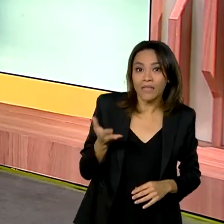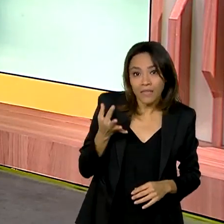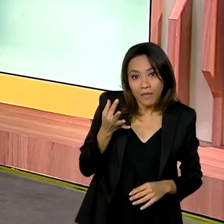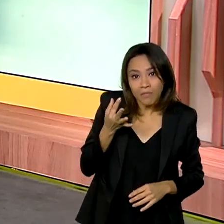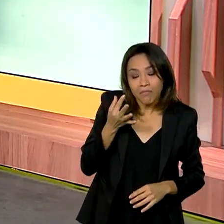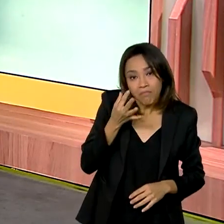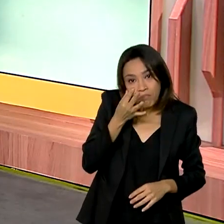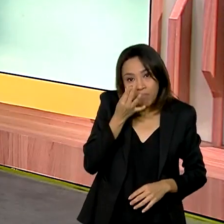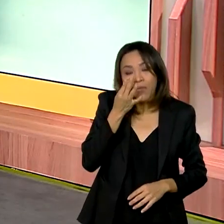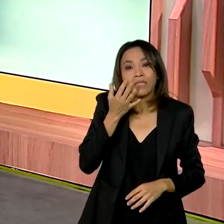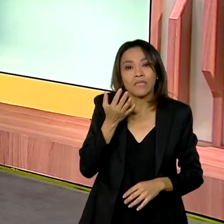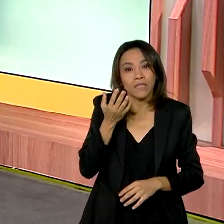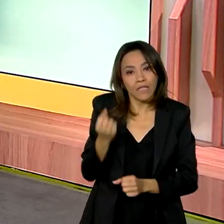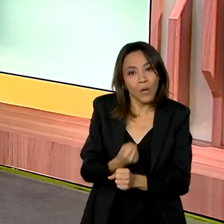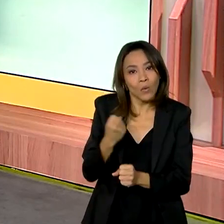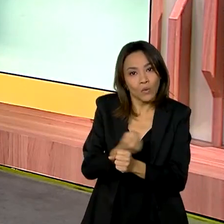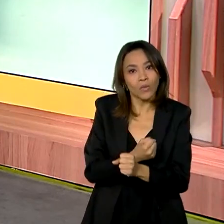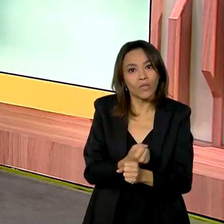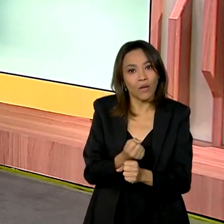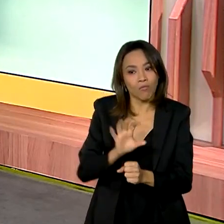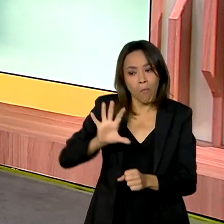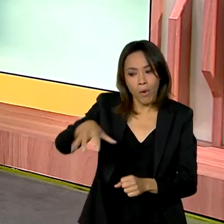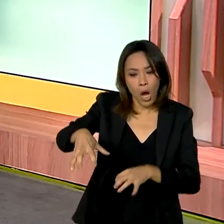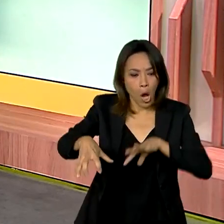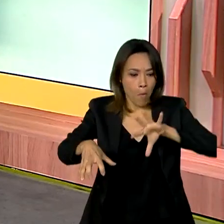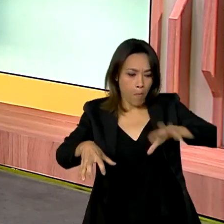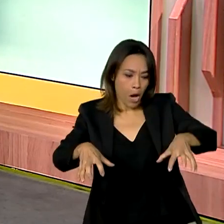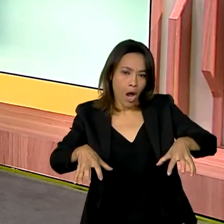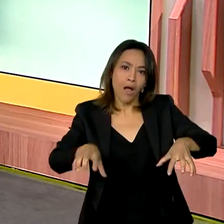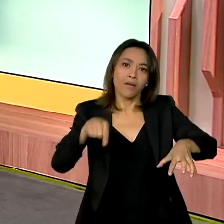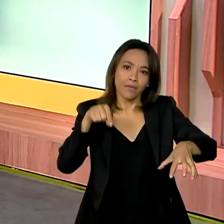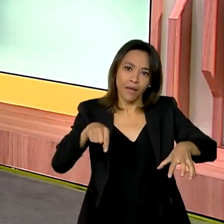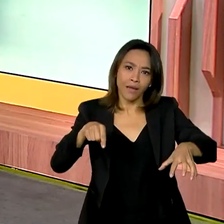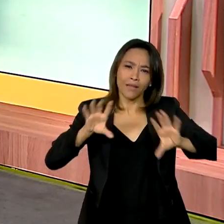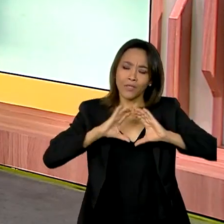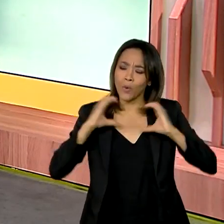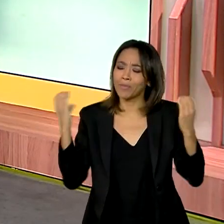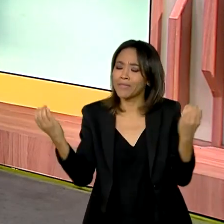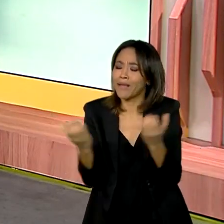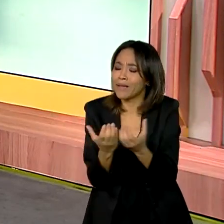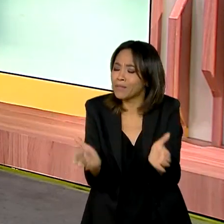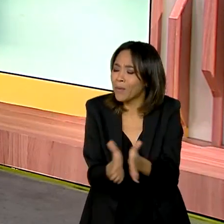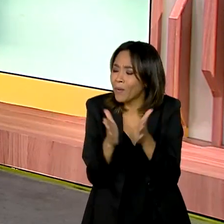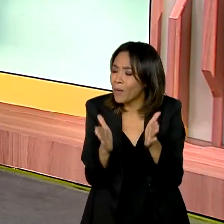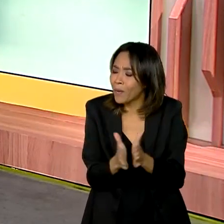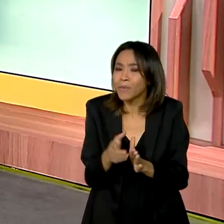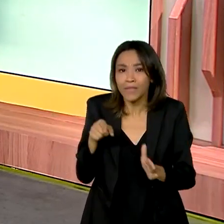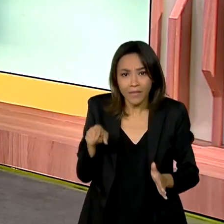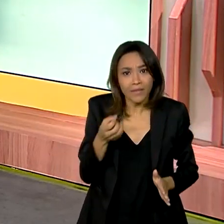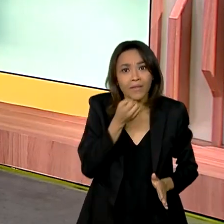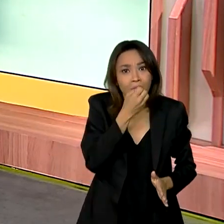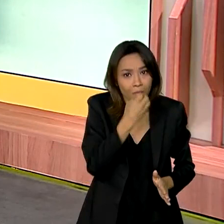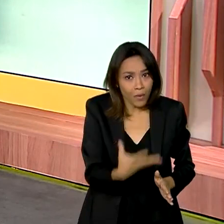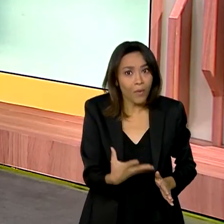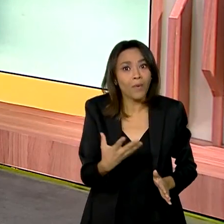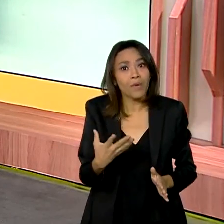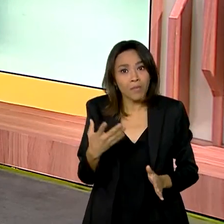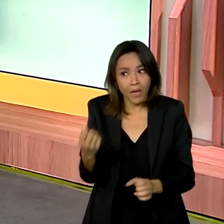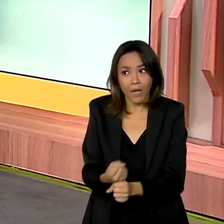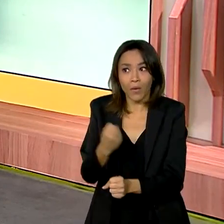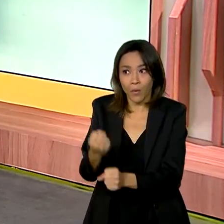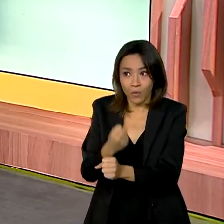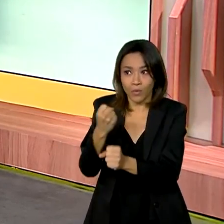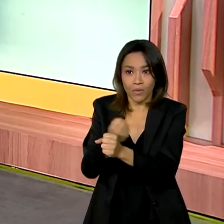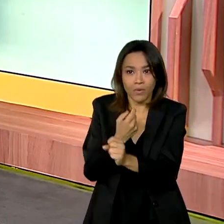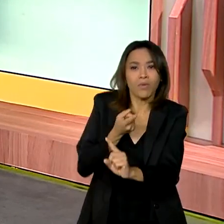dos institutos nas periferias das cidades é um critério para a instalação de novos prédios educacionais e